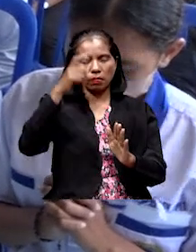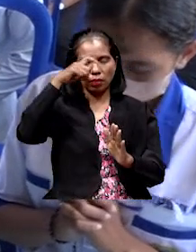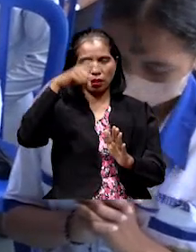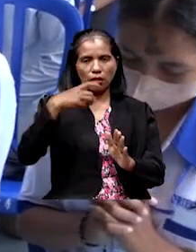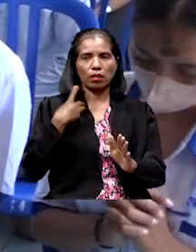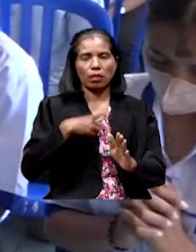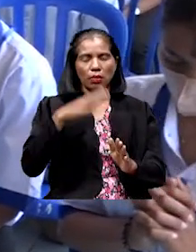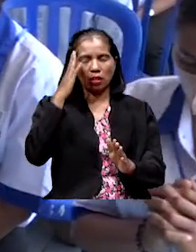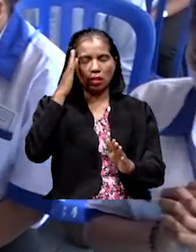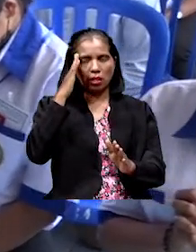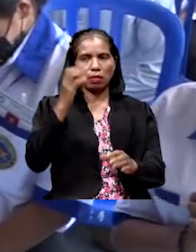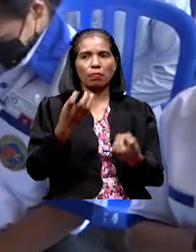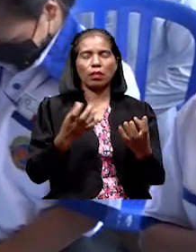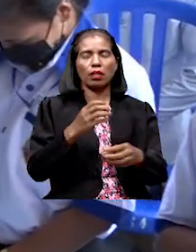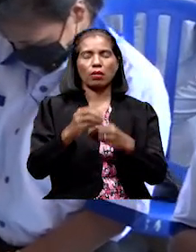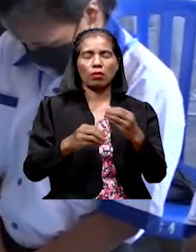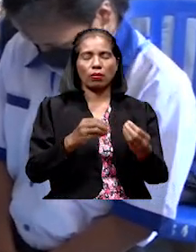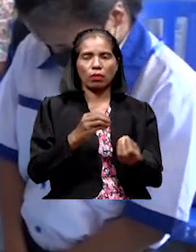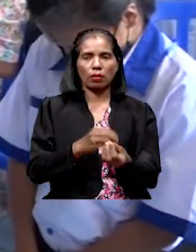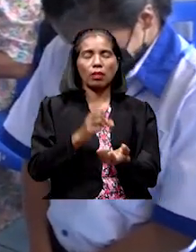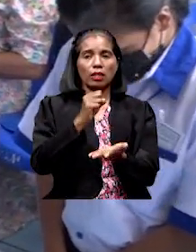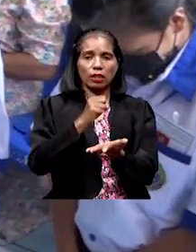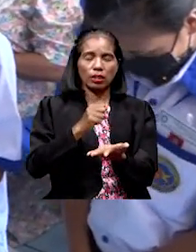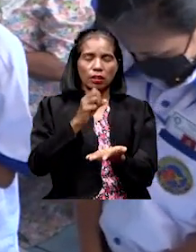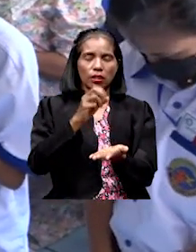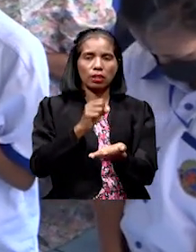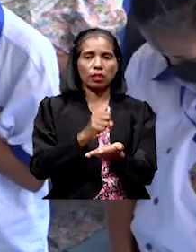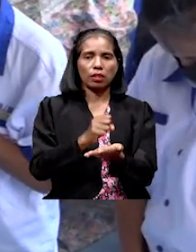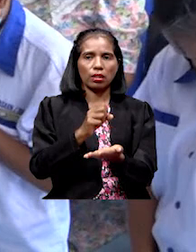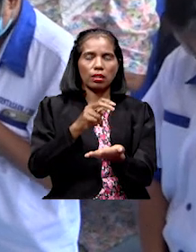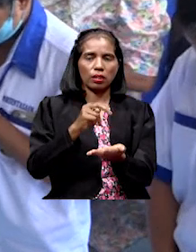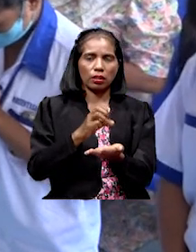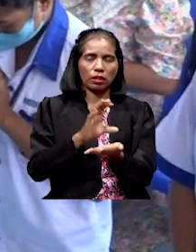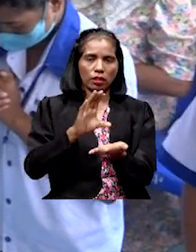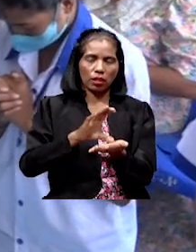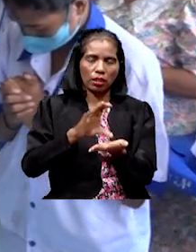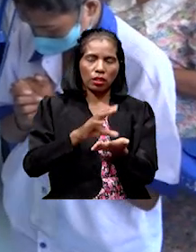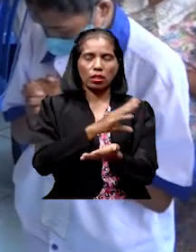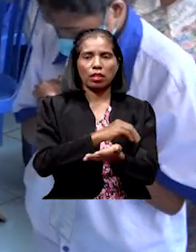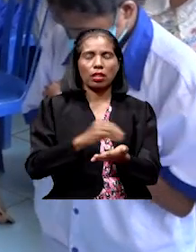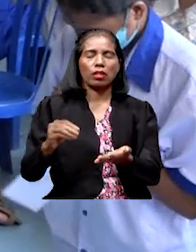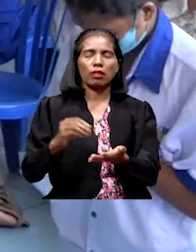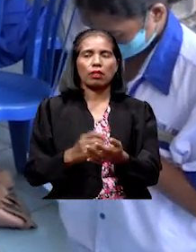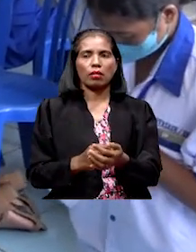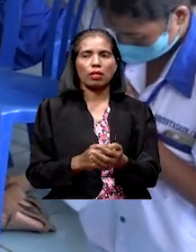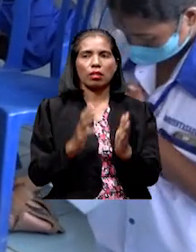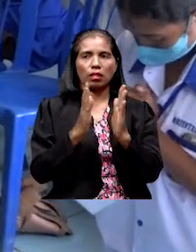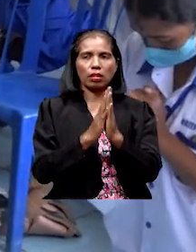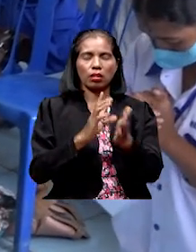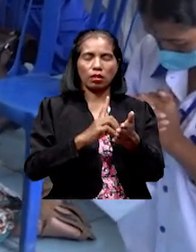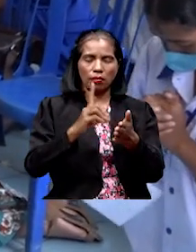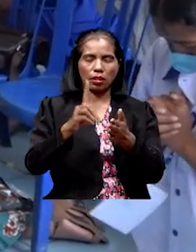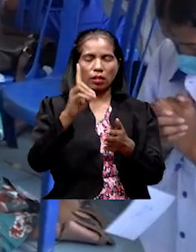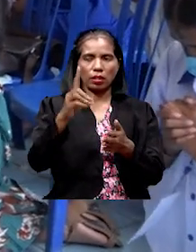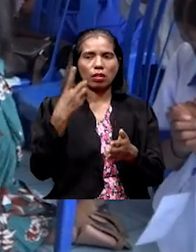bela conhecimento com a ciência na tecnologia, para depois ir né, sira bela continua e a processo de aprendizagem. Duração semana ainda né. O